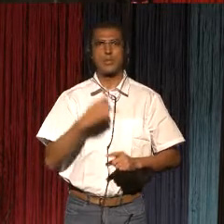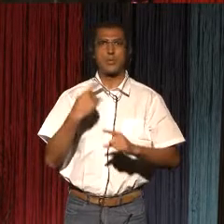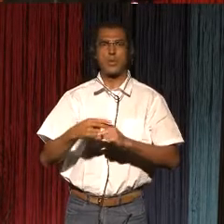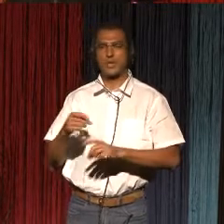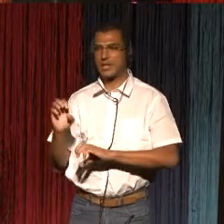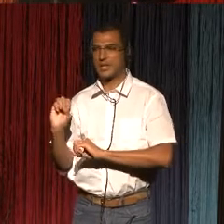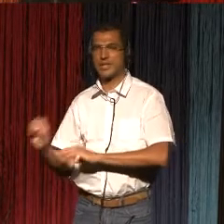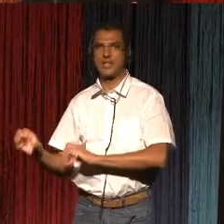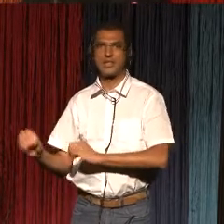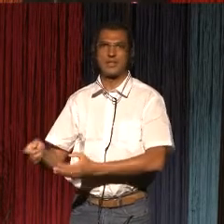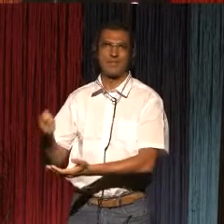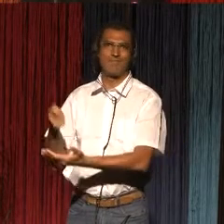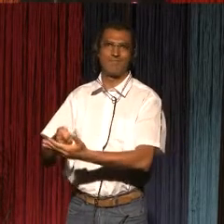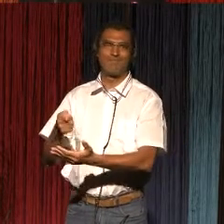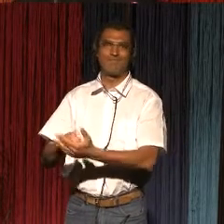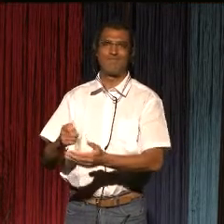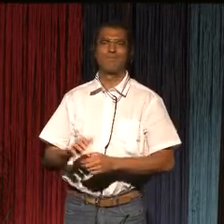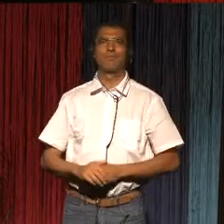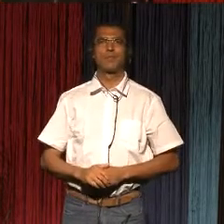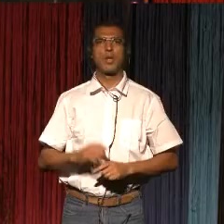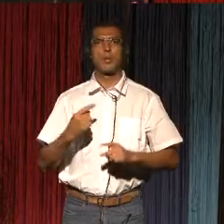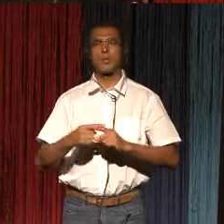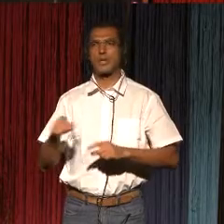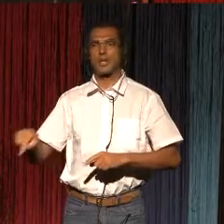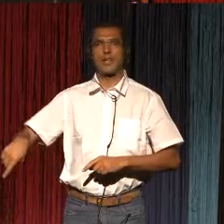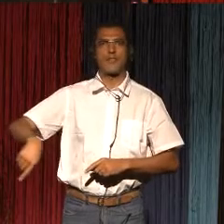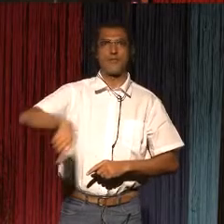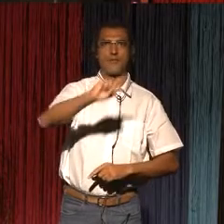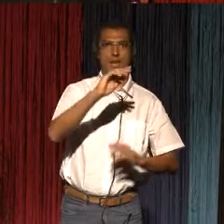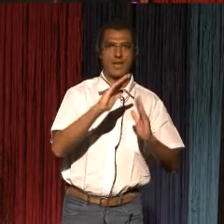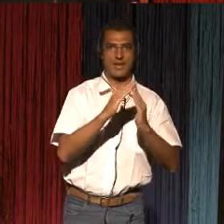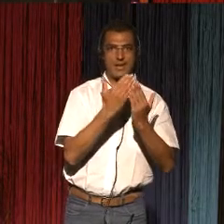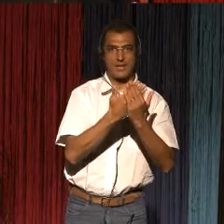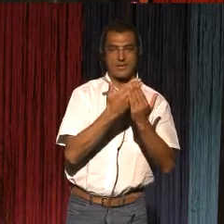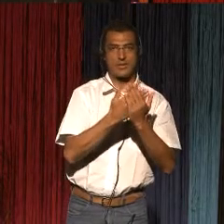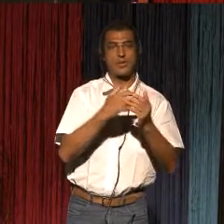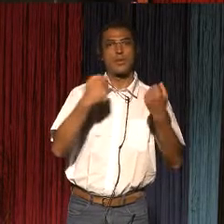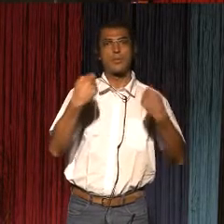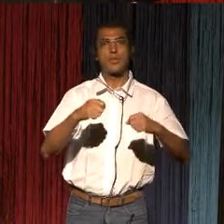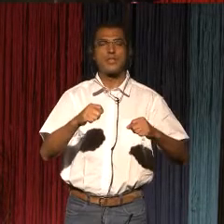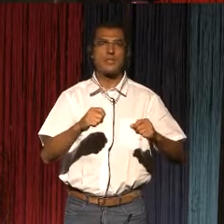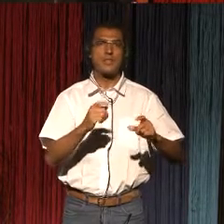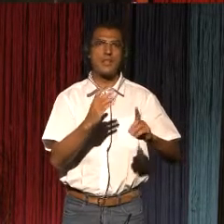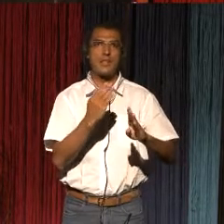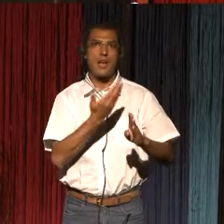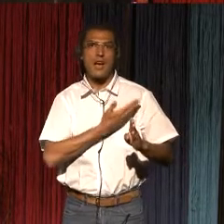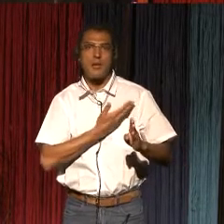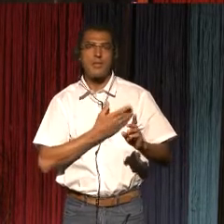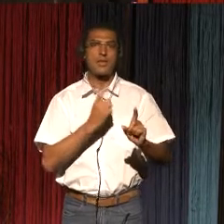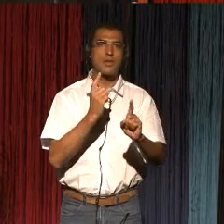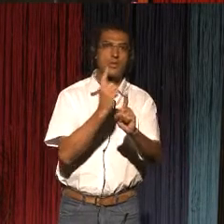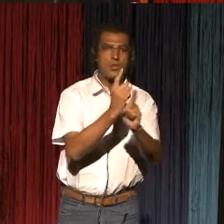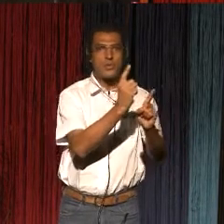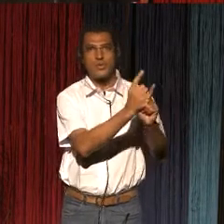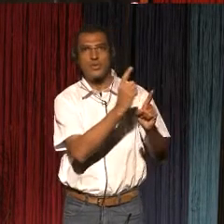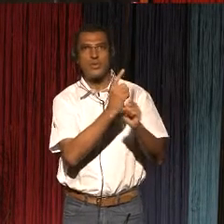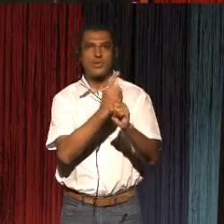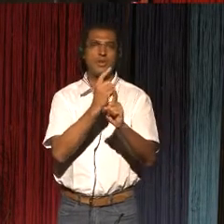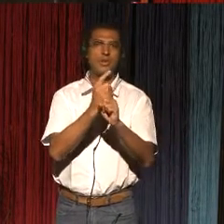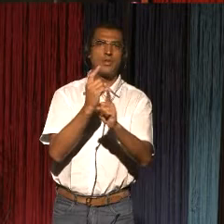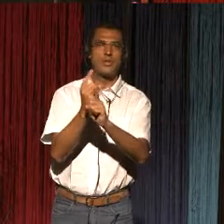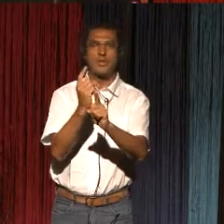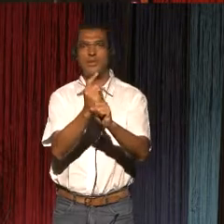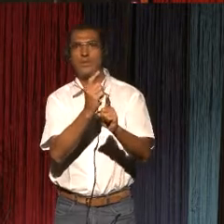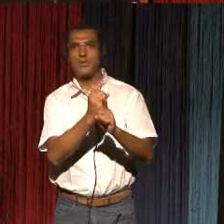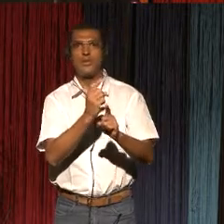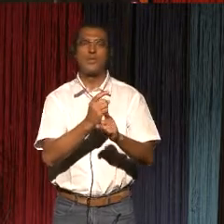com seus colegas e se sentem mais confortáveis na escola, elas vão também apresentar mais